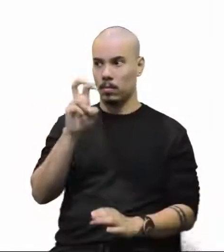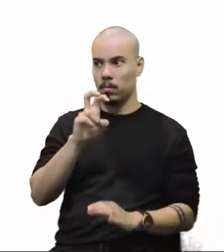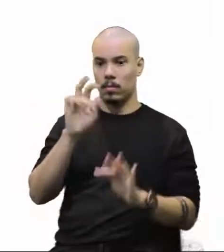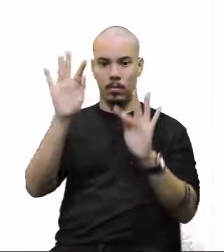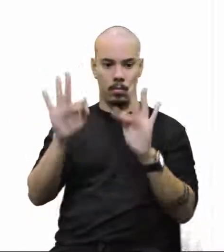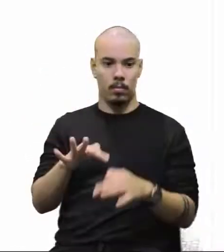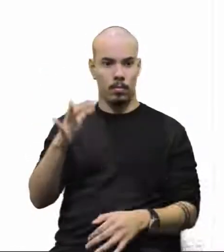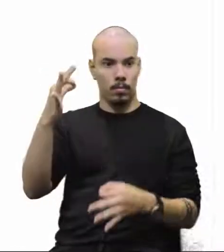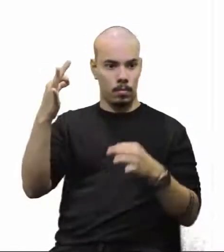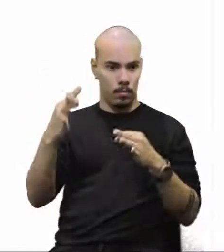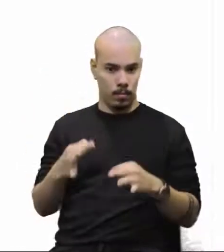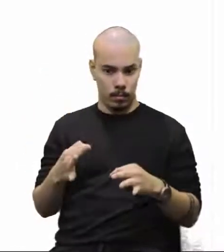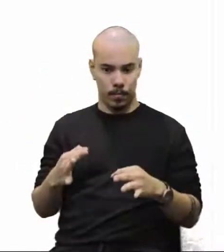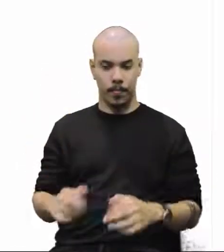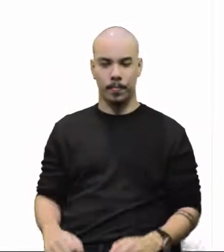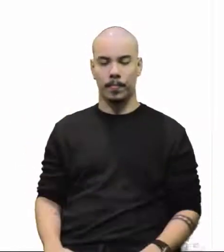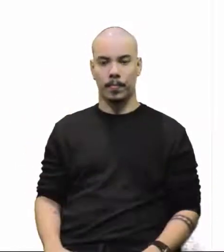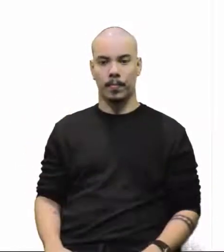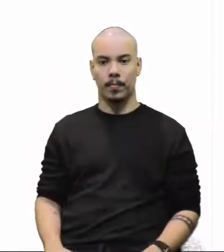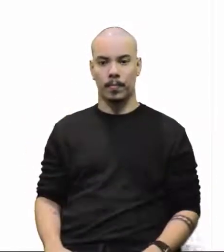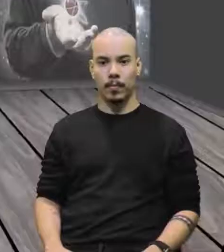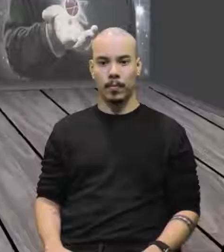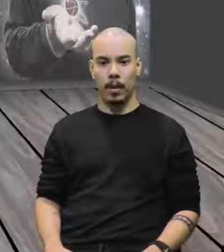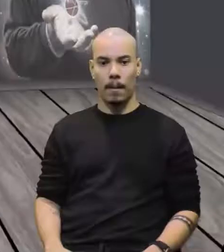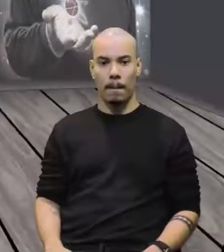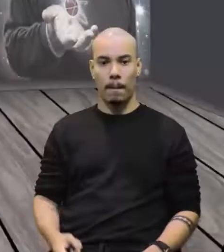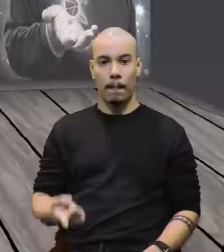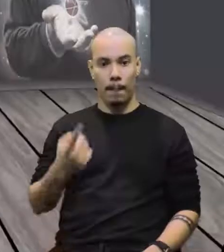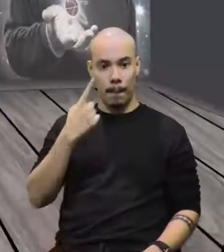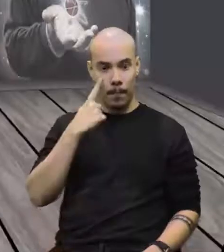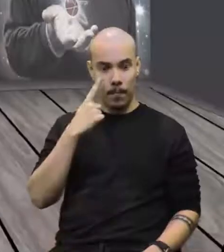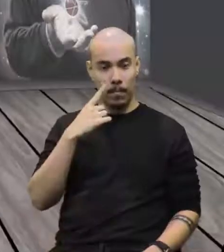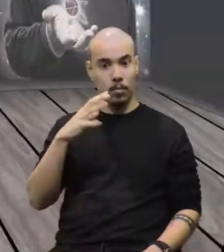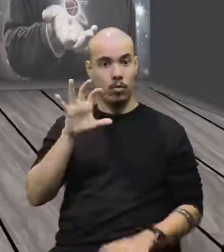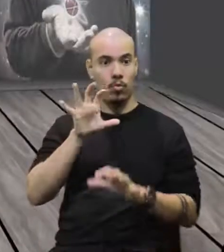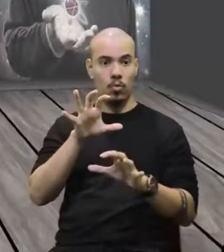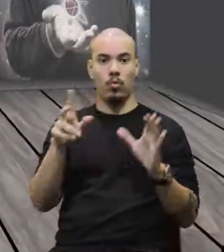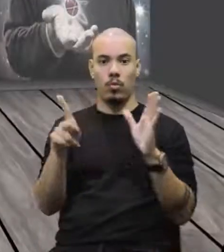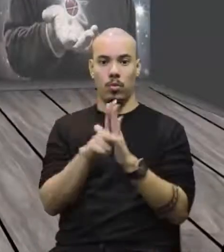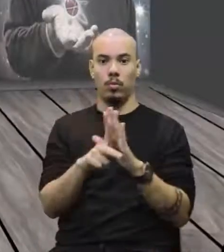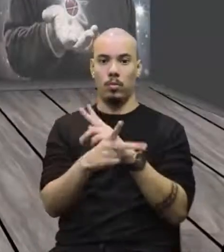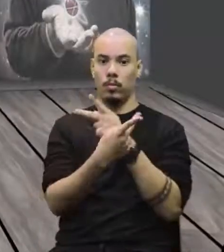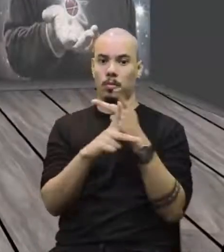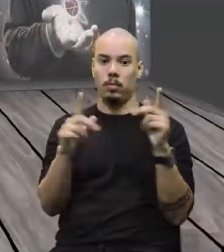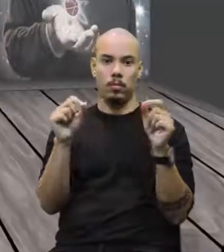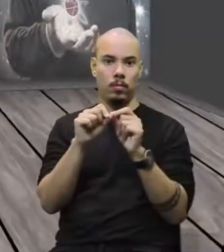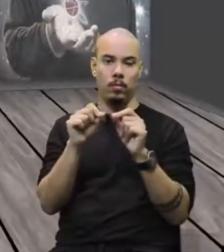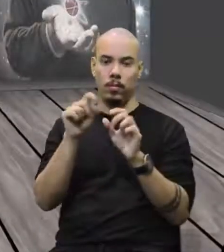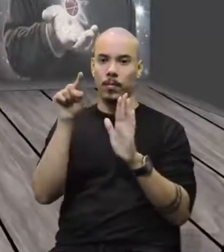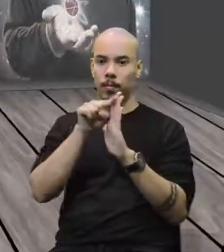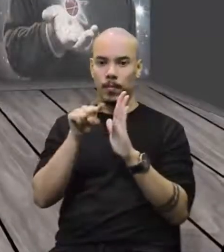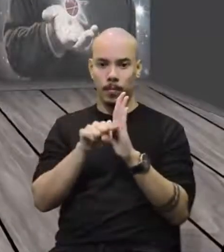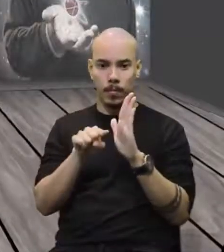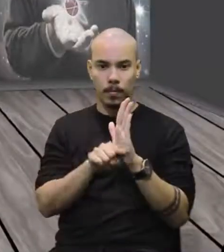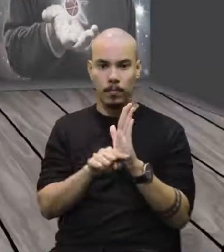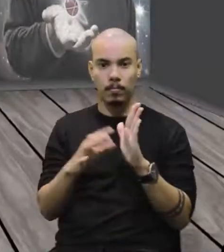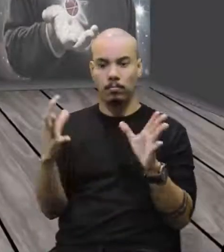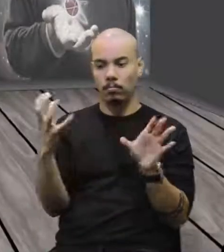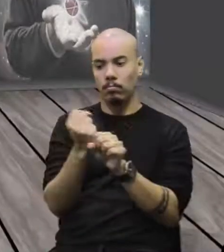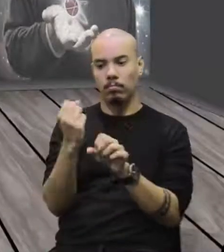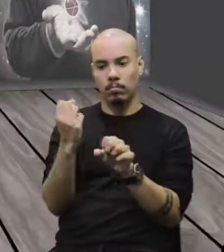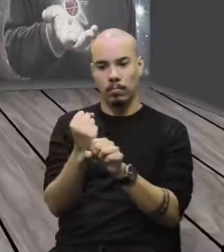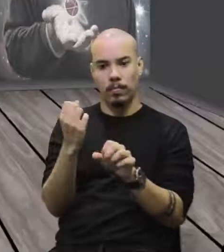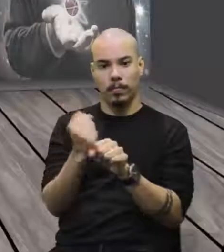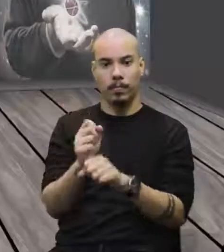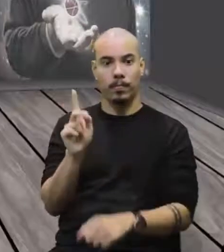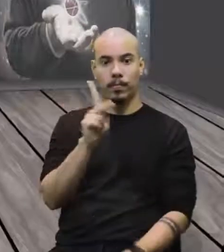final com certeza. Então, pessoal, olha só. A forma que vocês vão fazer a questão, conta, vamos dizer assim. Por exemplo, o